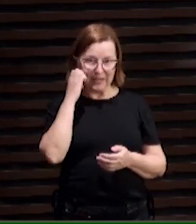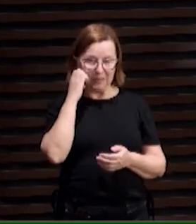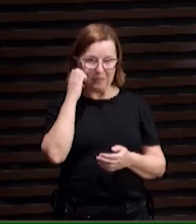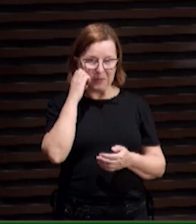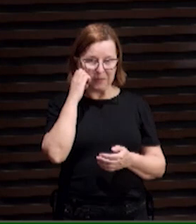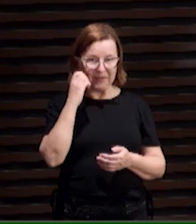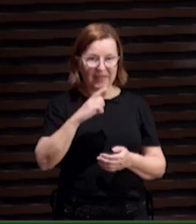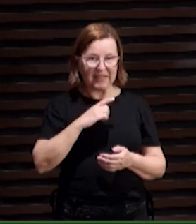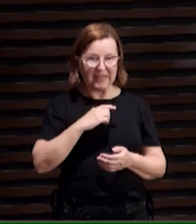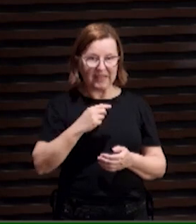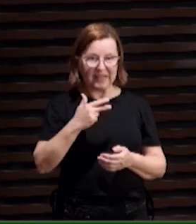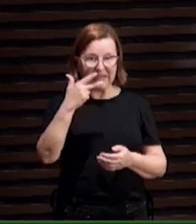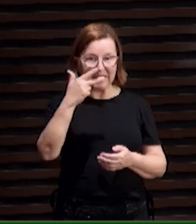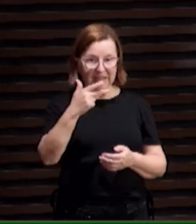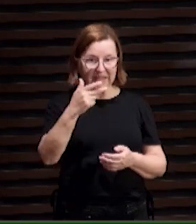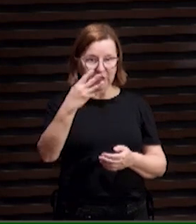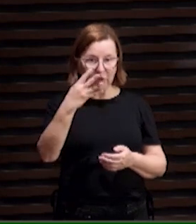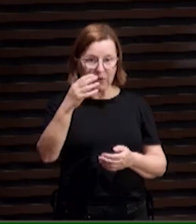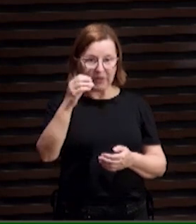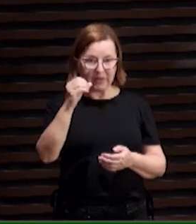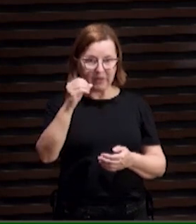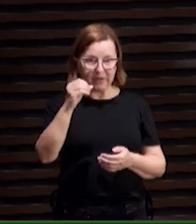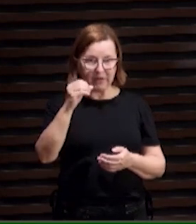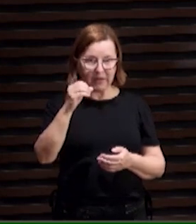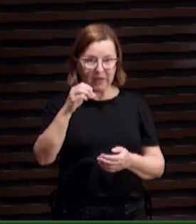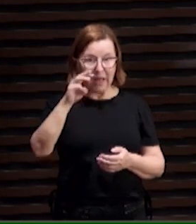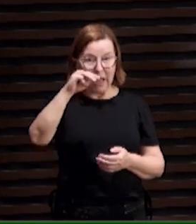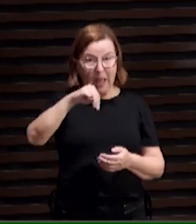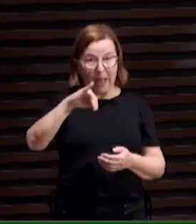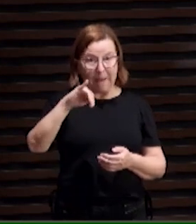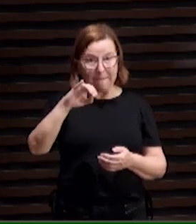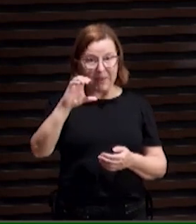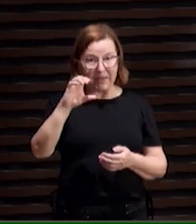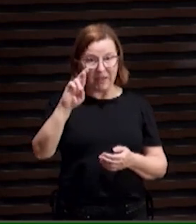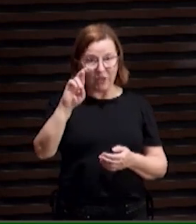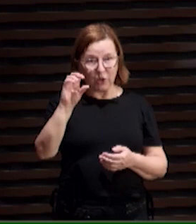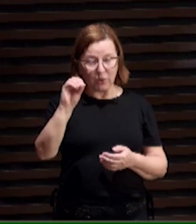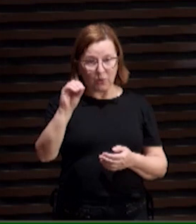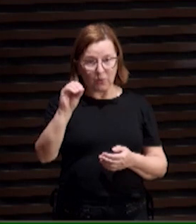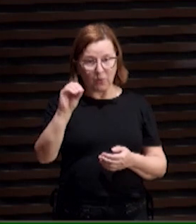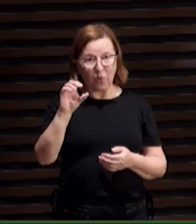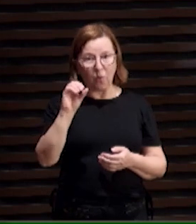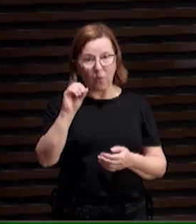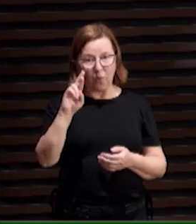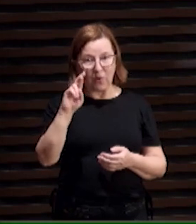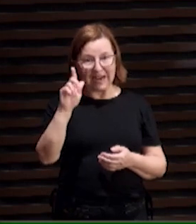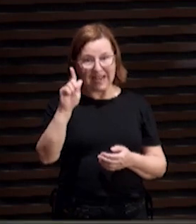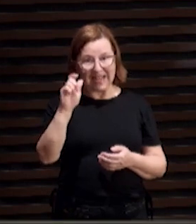tem 340 micro-organismos capazes de sustentar a vida de uma